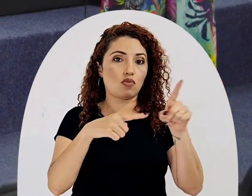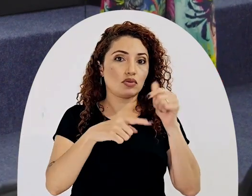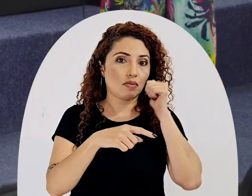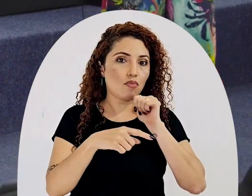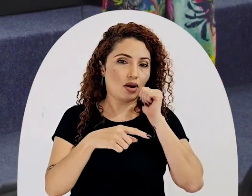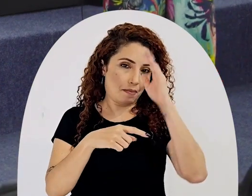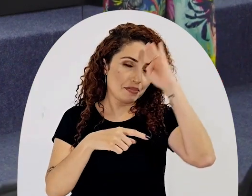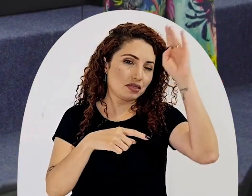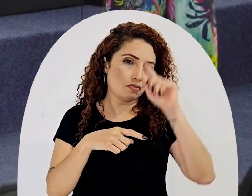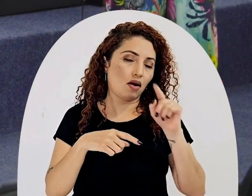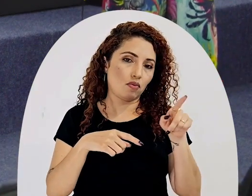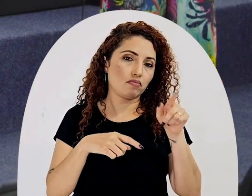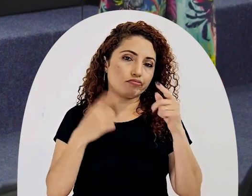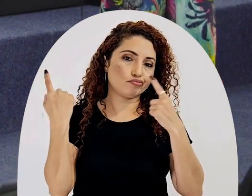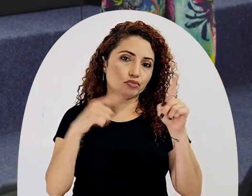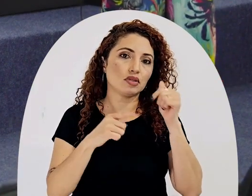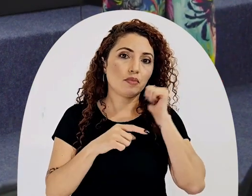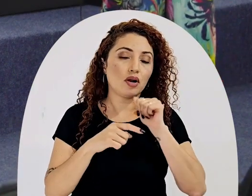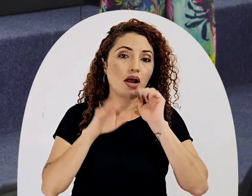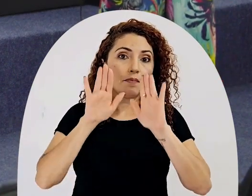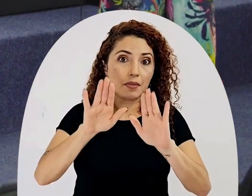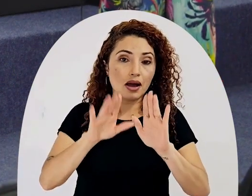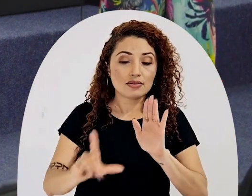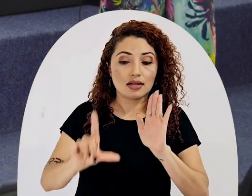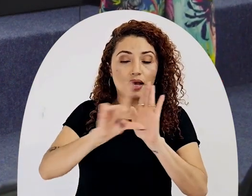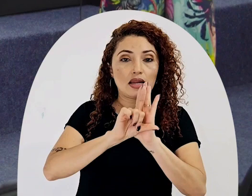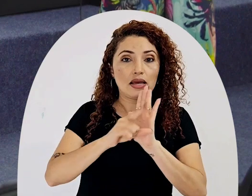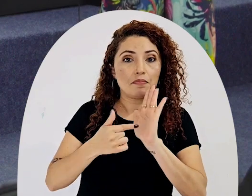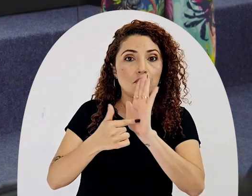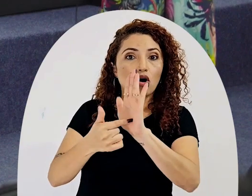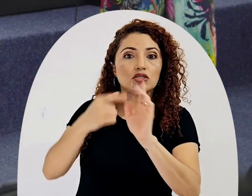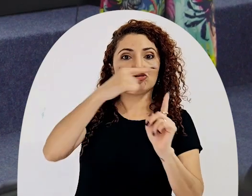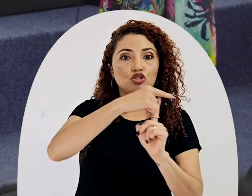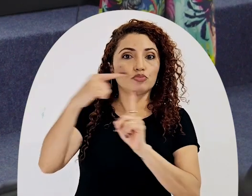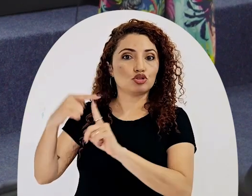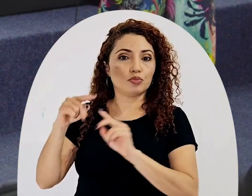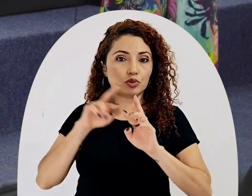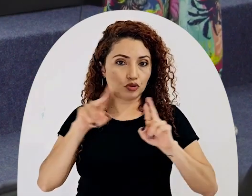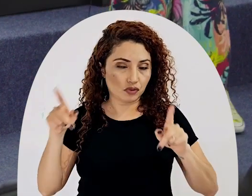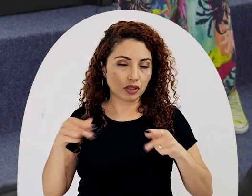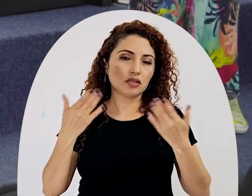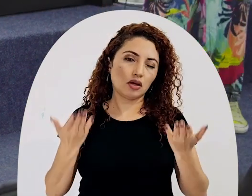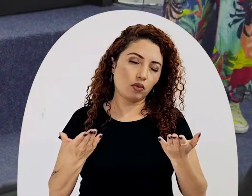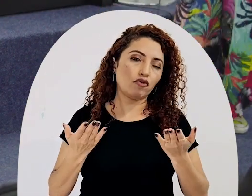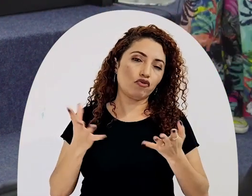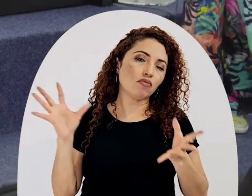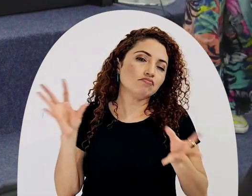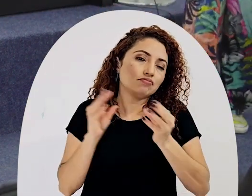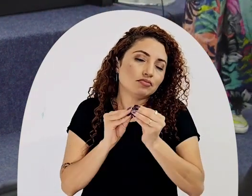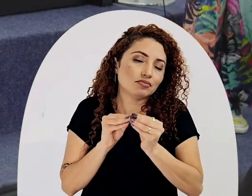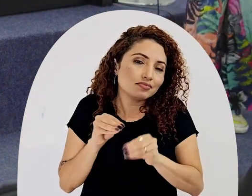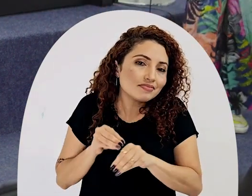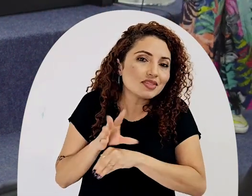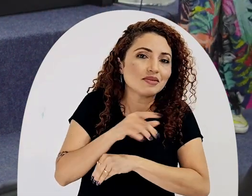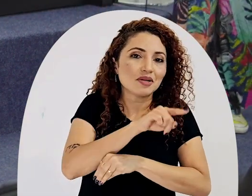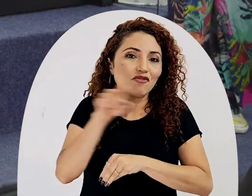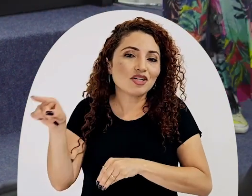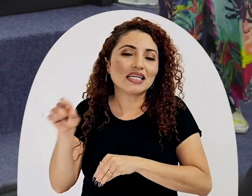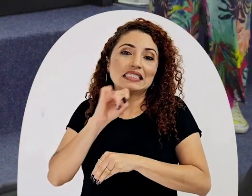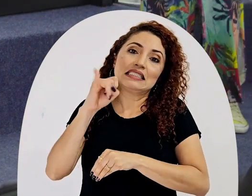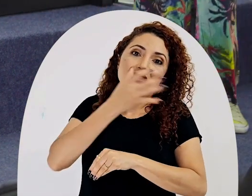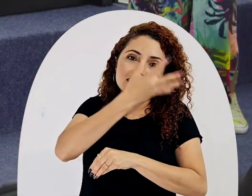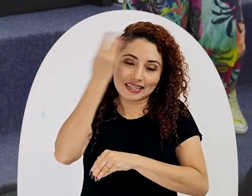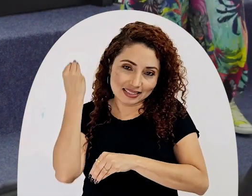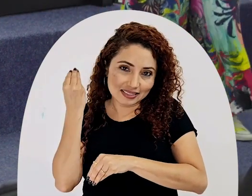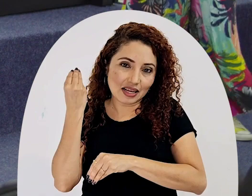às mulheres, mas perante a lei existe uma tipificação que é diferente. Então, vou só relembrar, para quem não está muito lembrado da